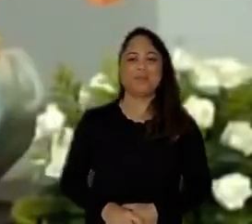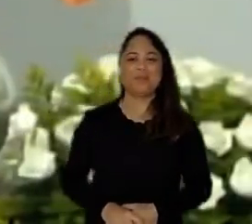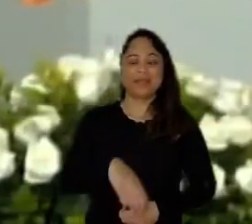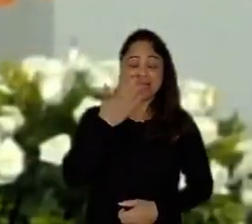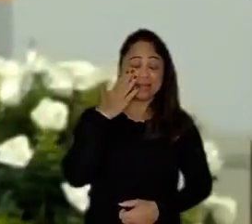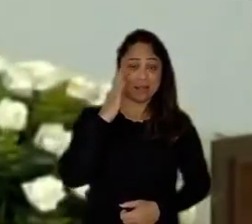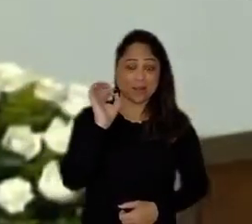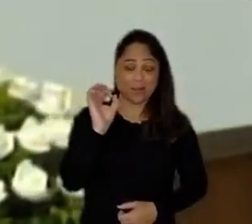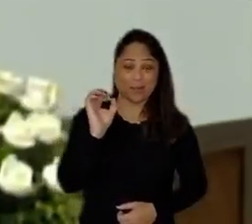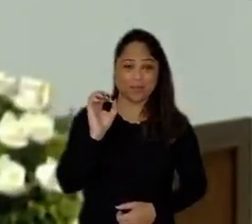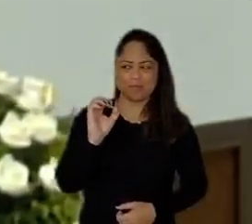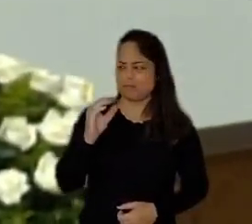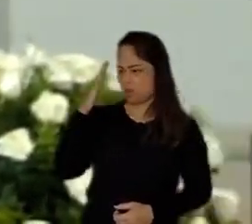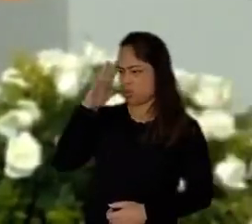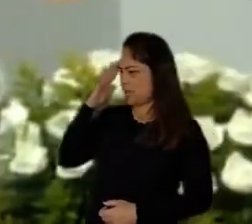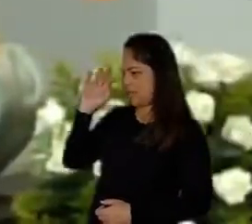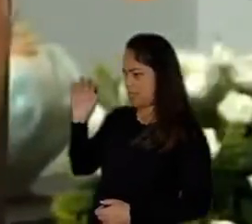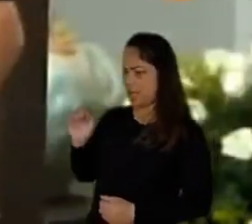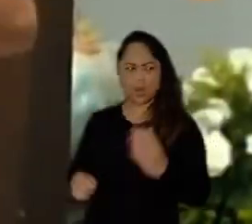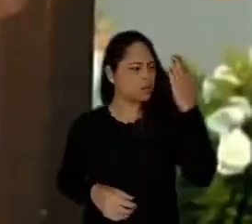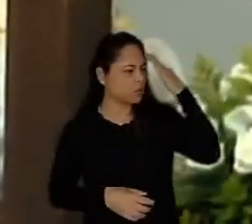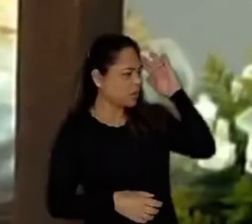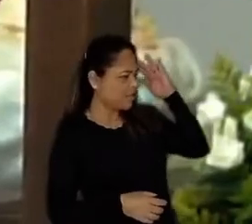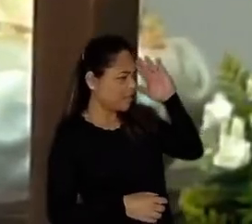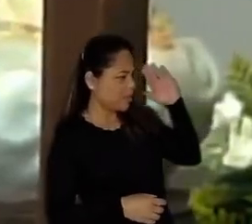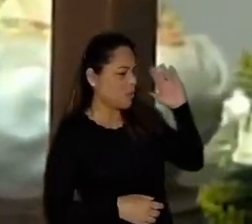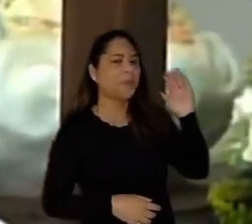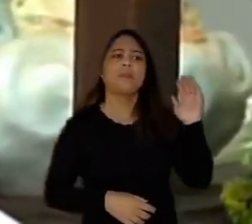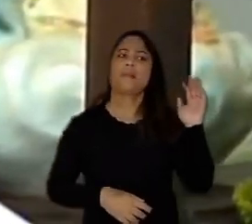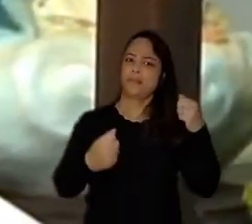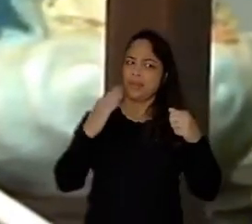Fala para quem está do outro lado, é isso que você não entende.